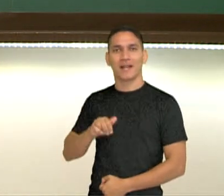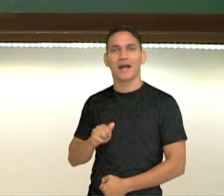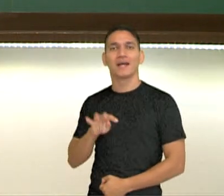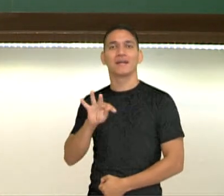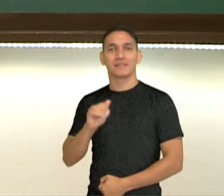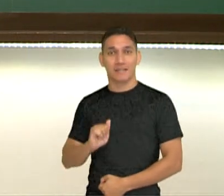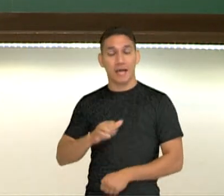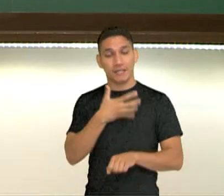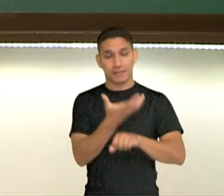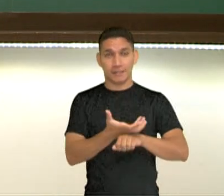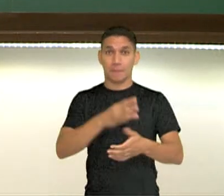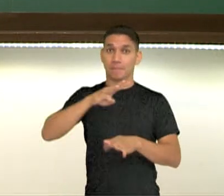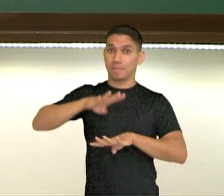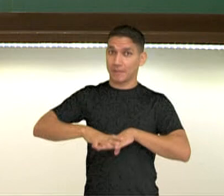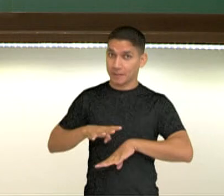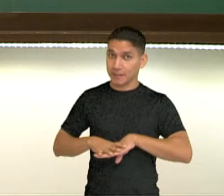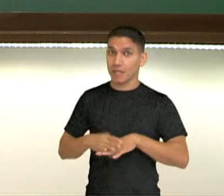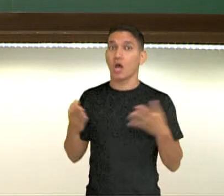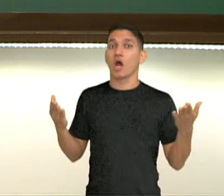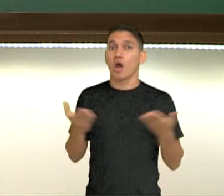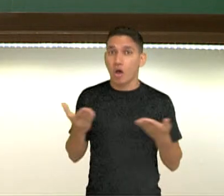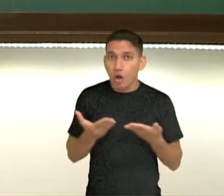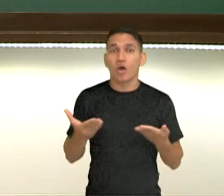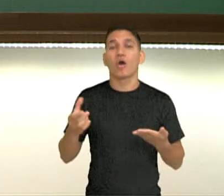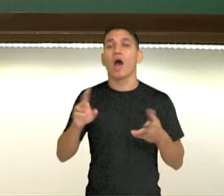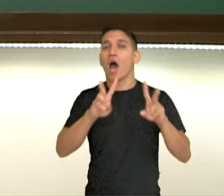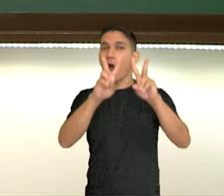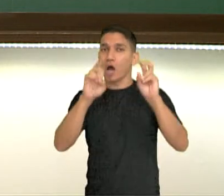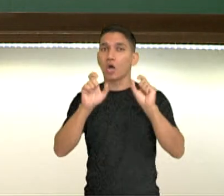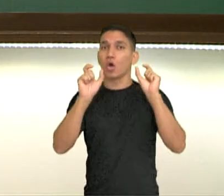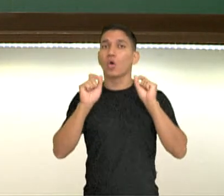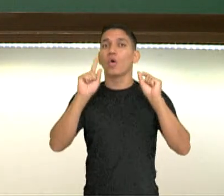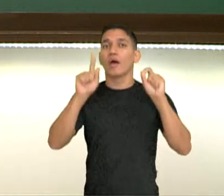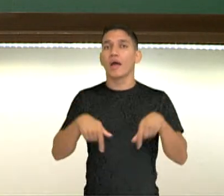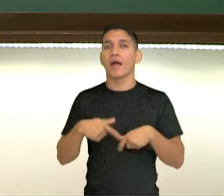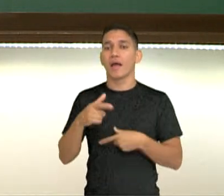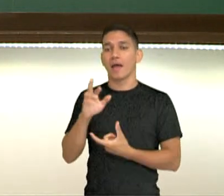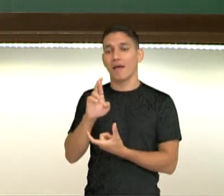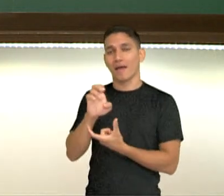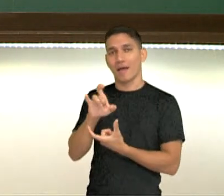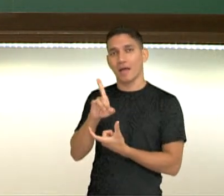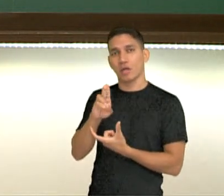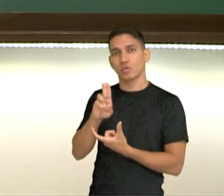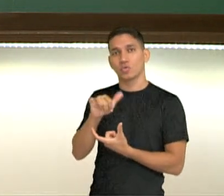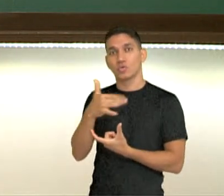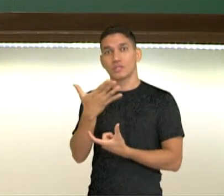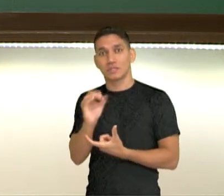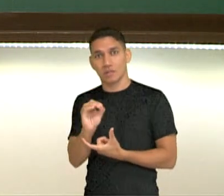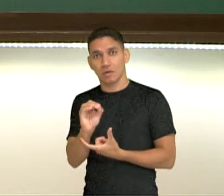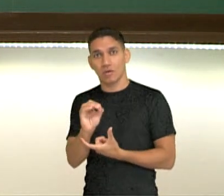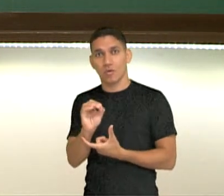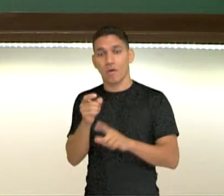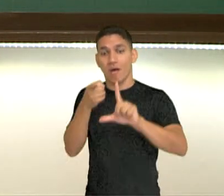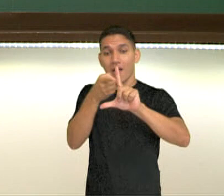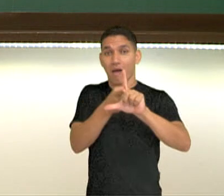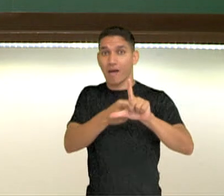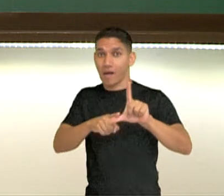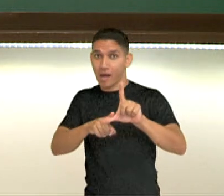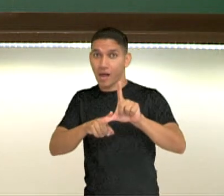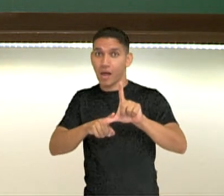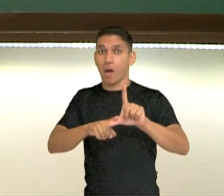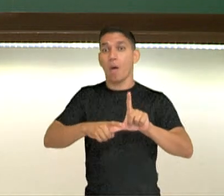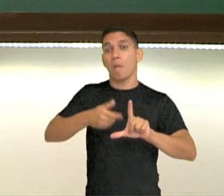disciplina de Matemática, e hoje nós vamos falar sobre a redução de ângulos ao primeiro quadrante, agora